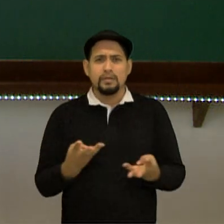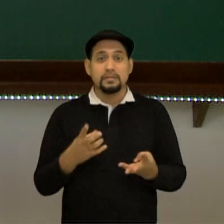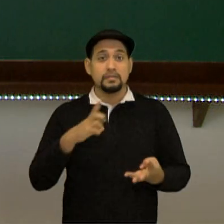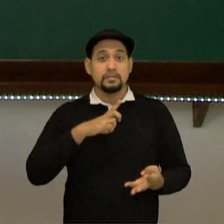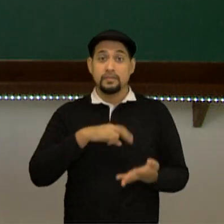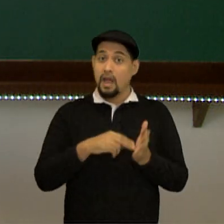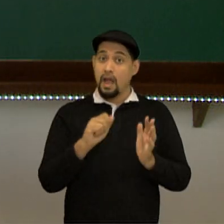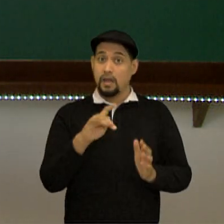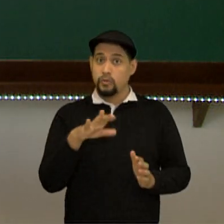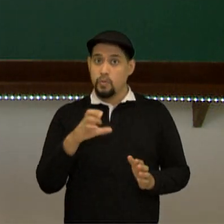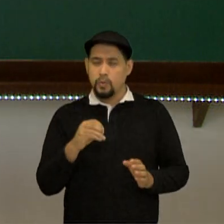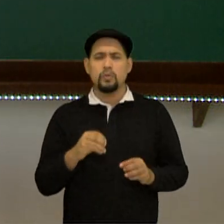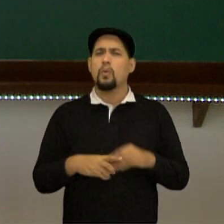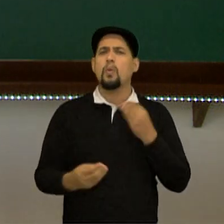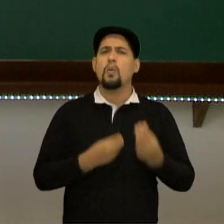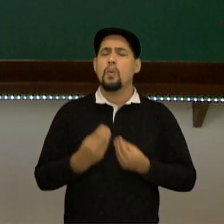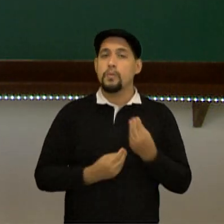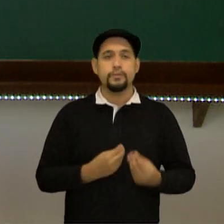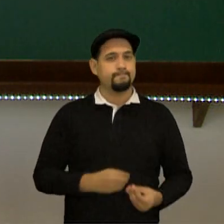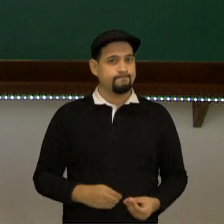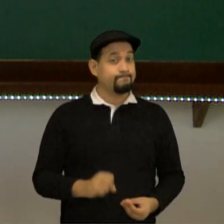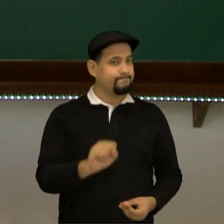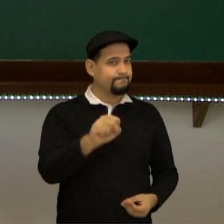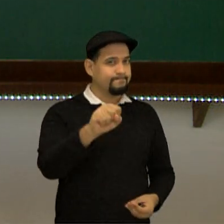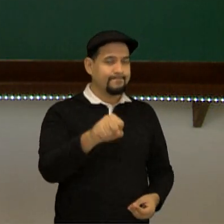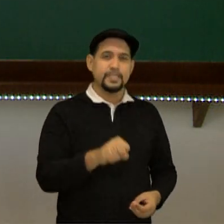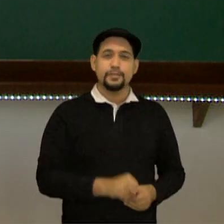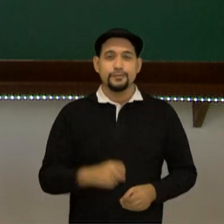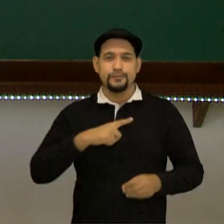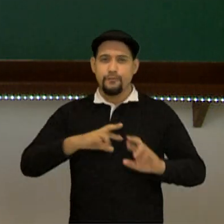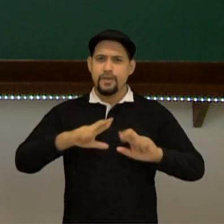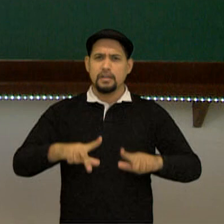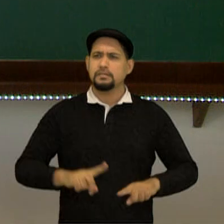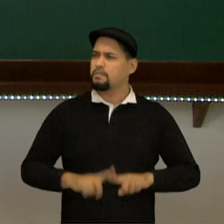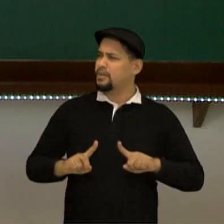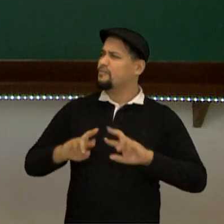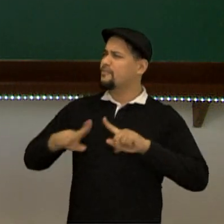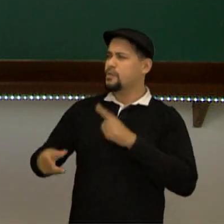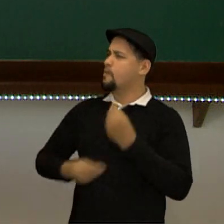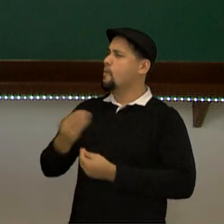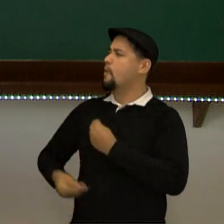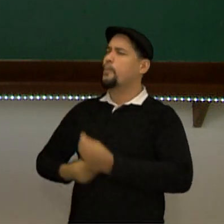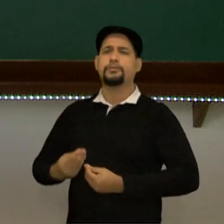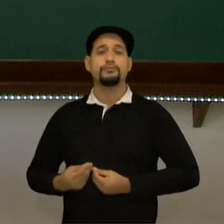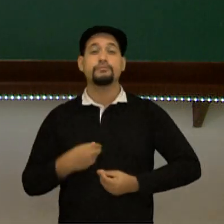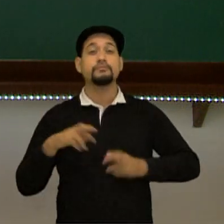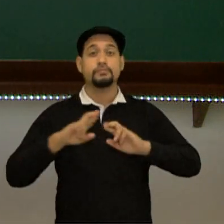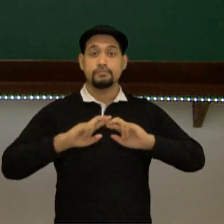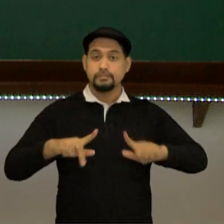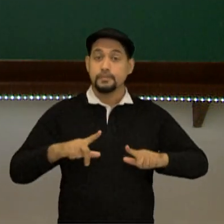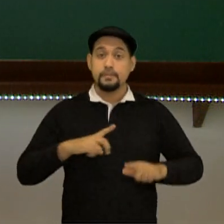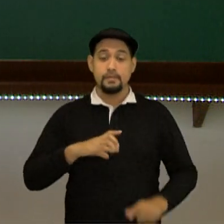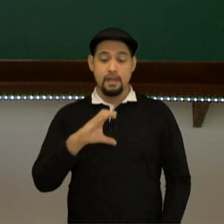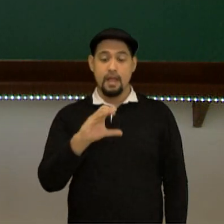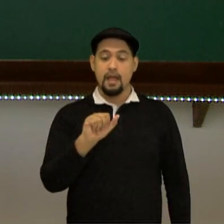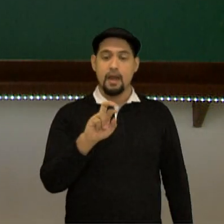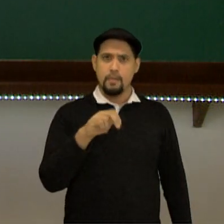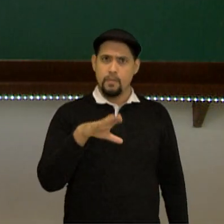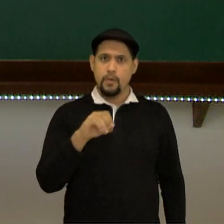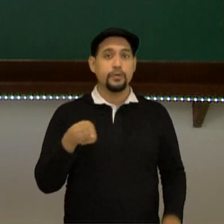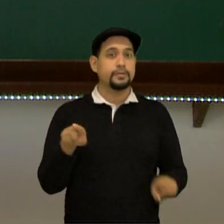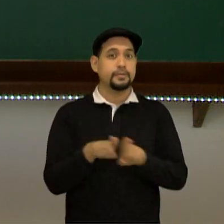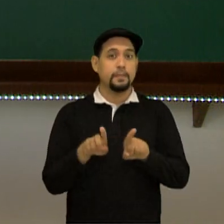heteroátomo. Heteroátomo, professor? Sim, um átomo diferente. Mas diferente do quê? Diferente de carbonos